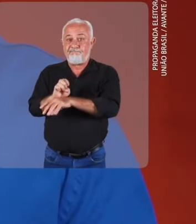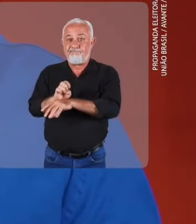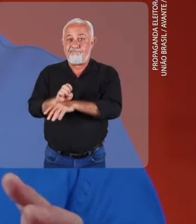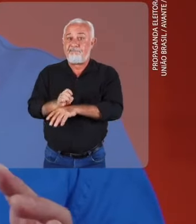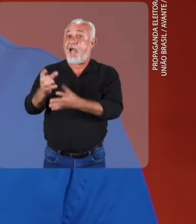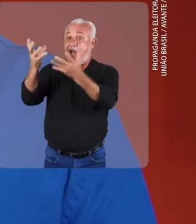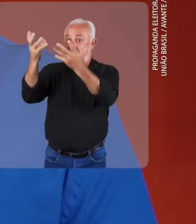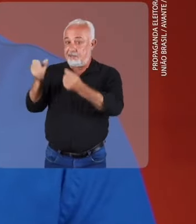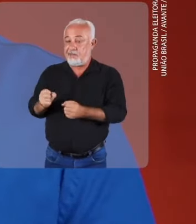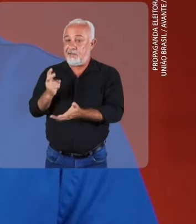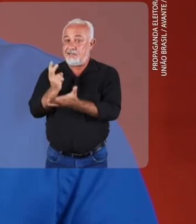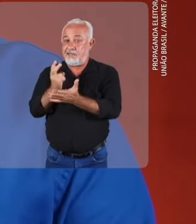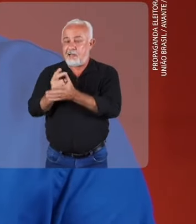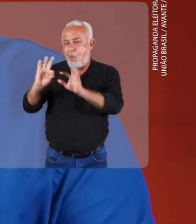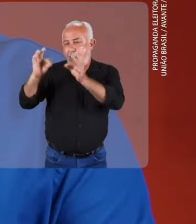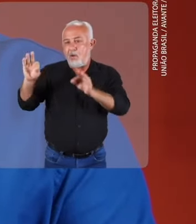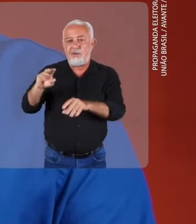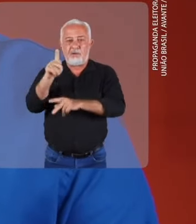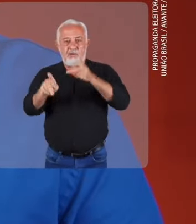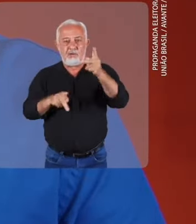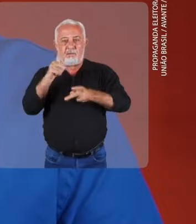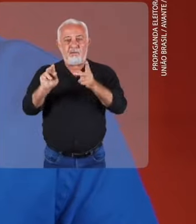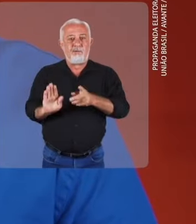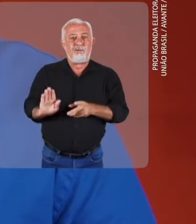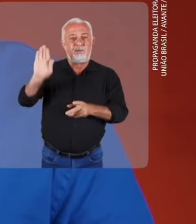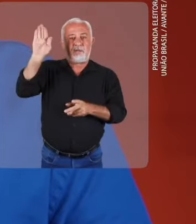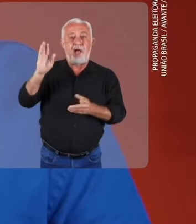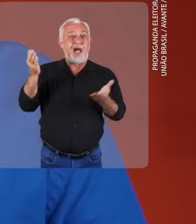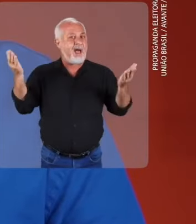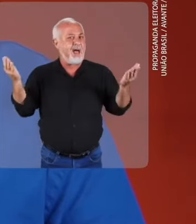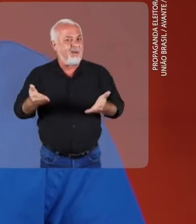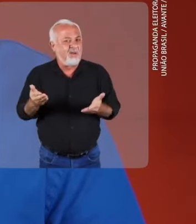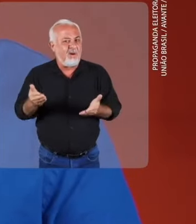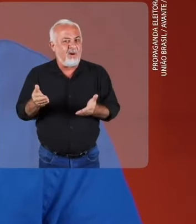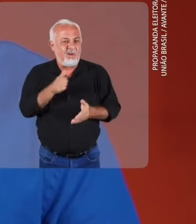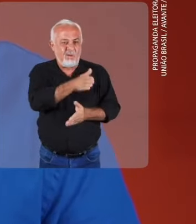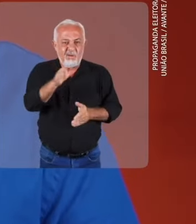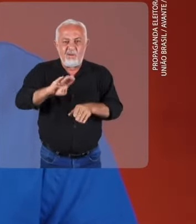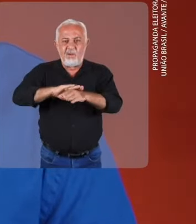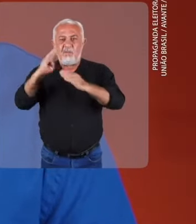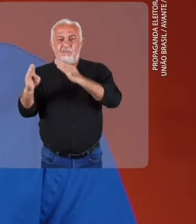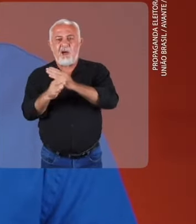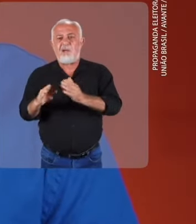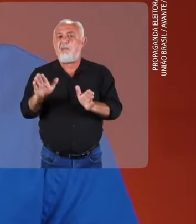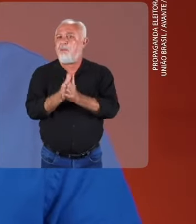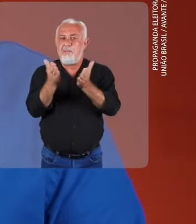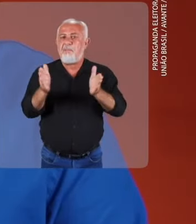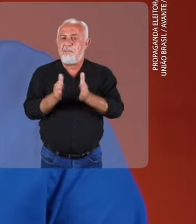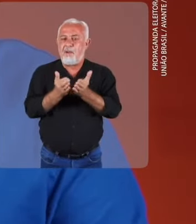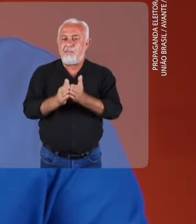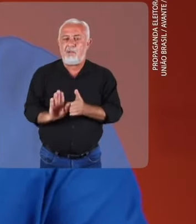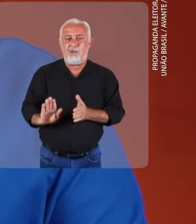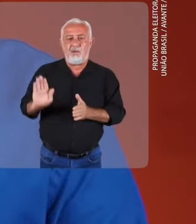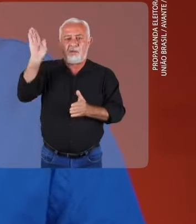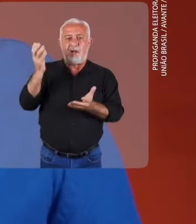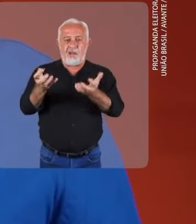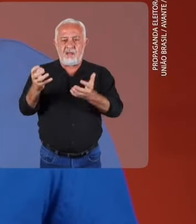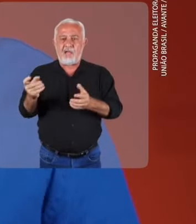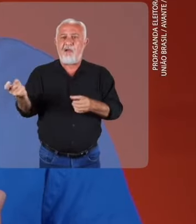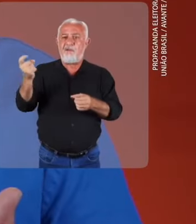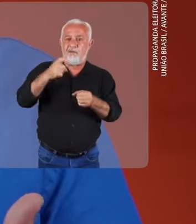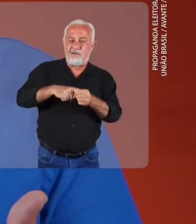um herdeiro que sempre esteve distante do povo, um candidato que só agora está frequentando os bairros mais pobres, um candidato